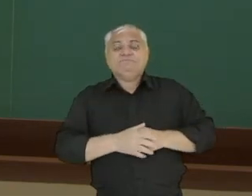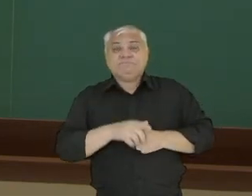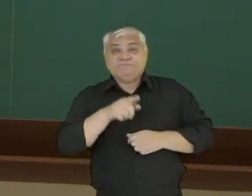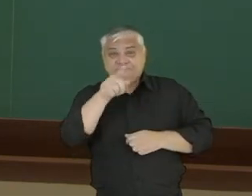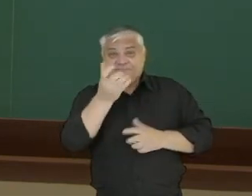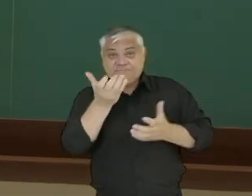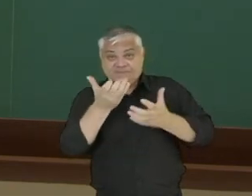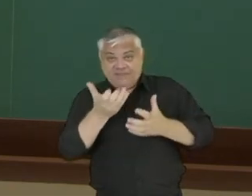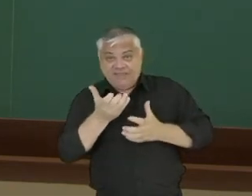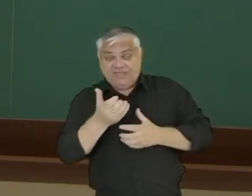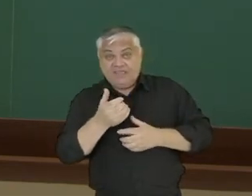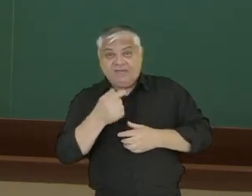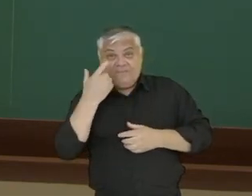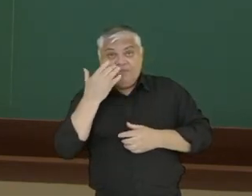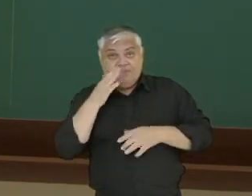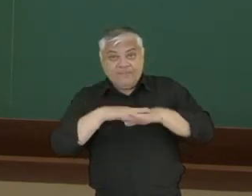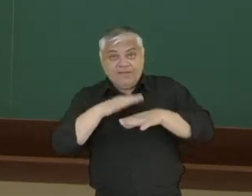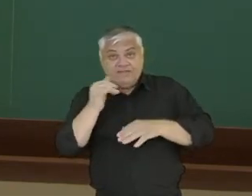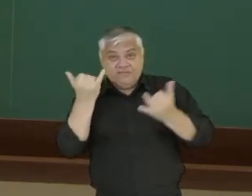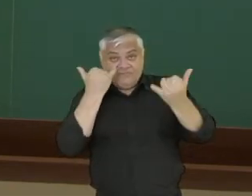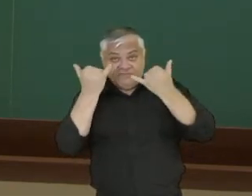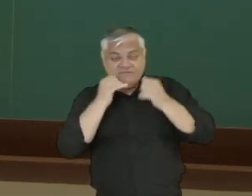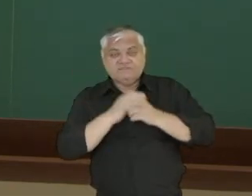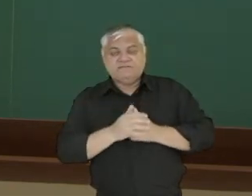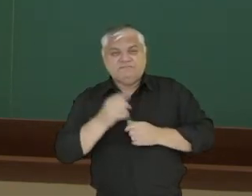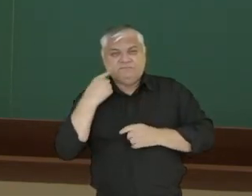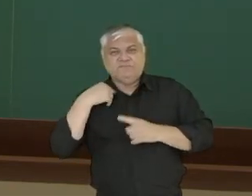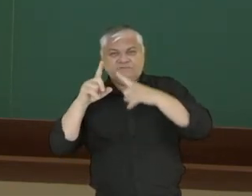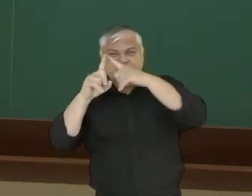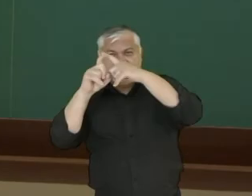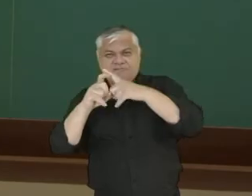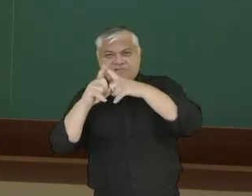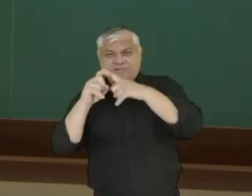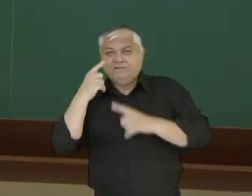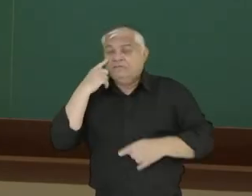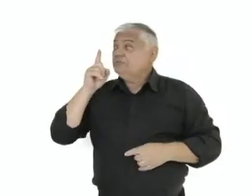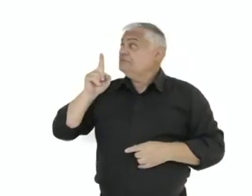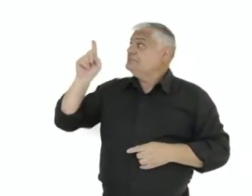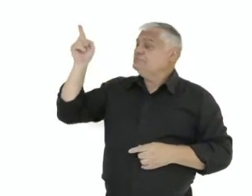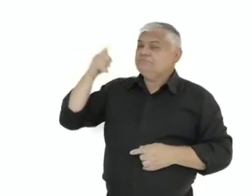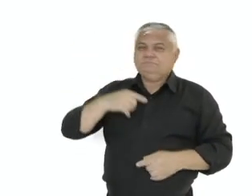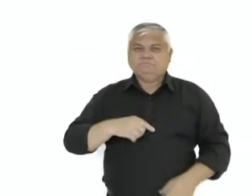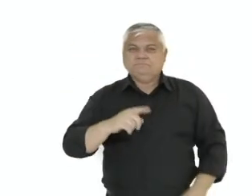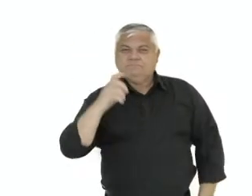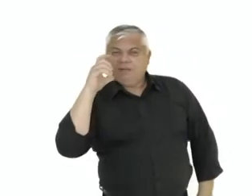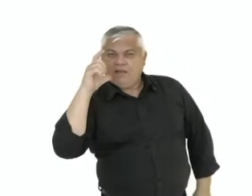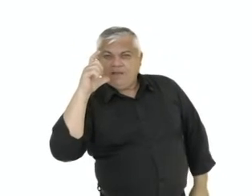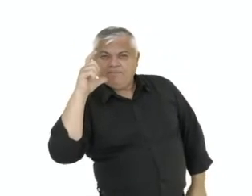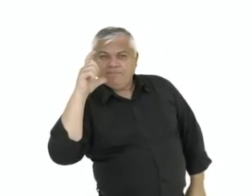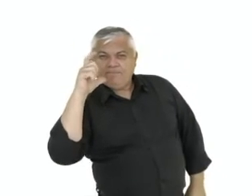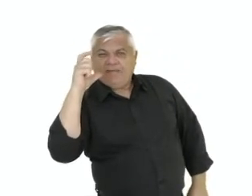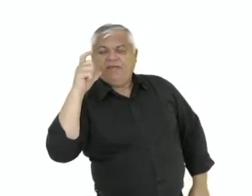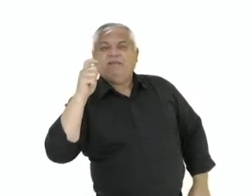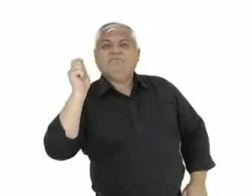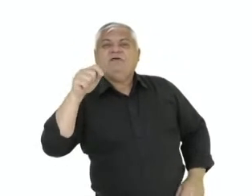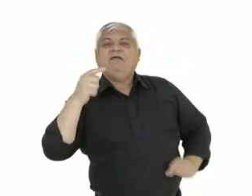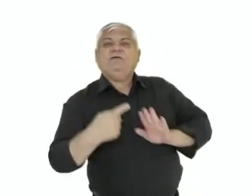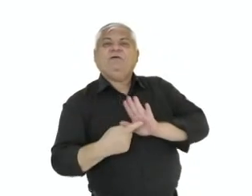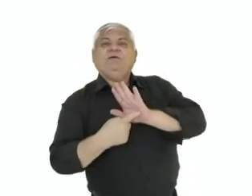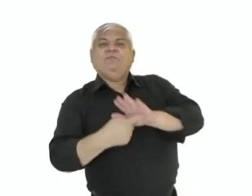um QR Code que vai direcionar você para uma página que vai mostrar imagens de satélite